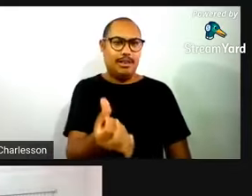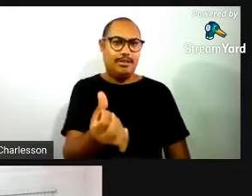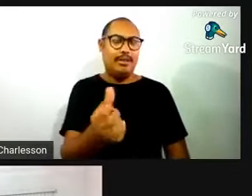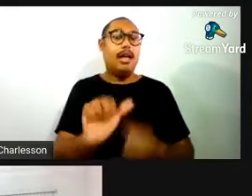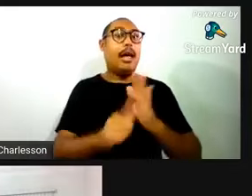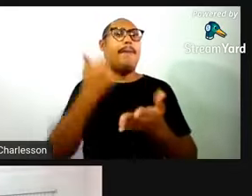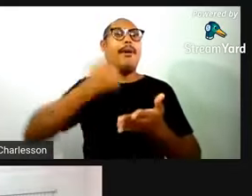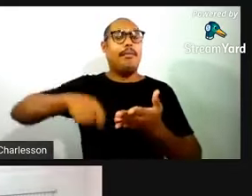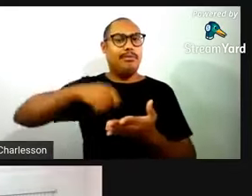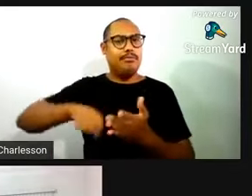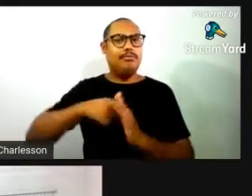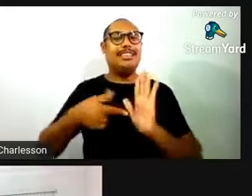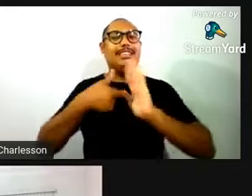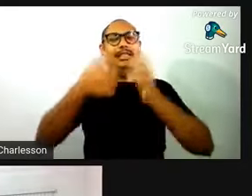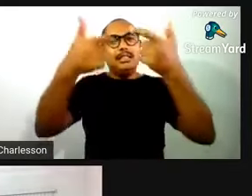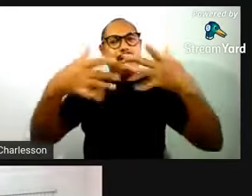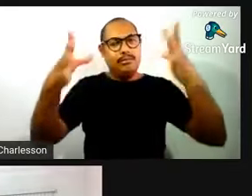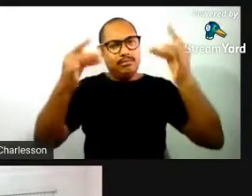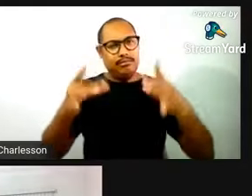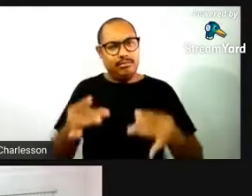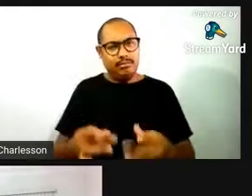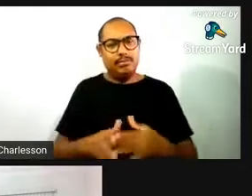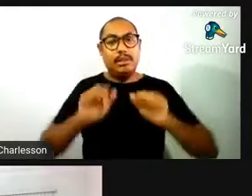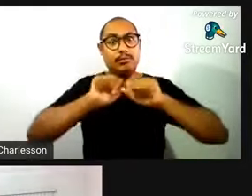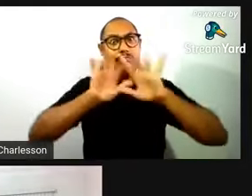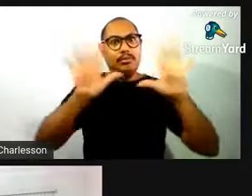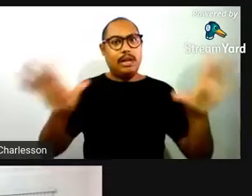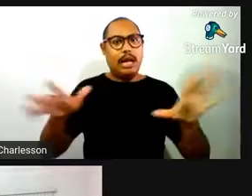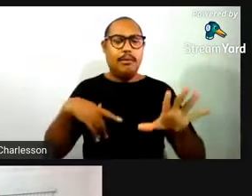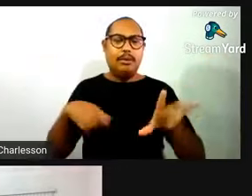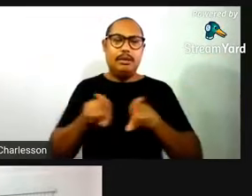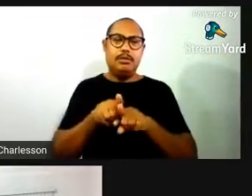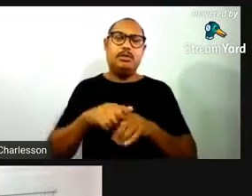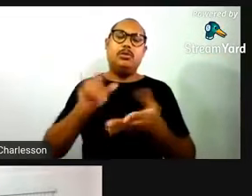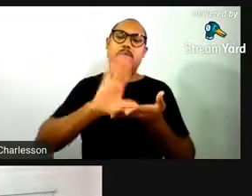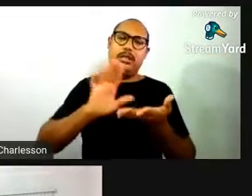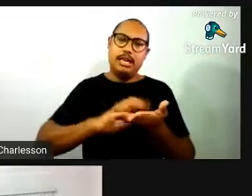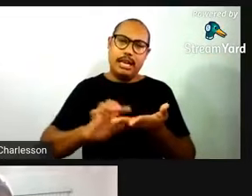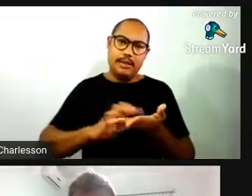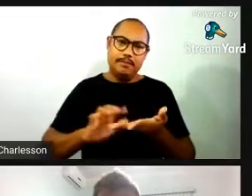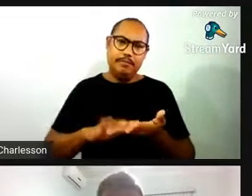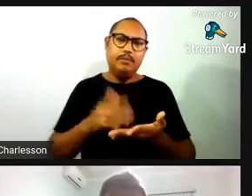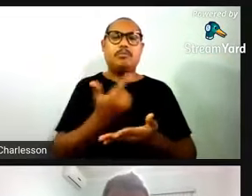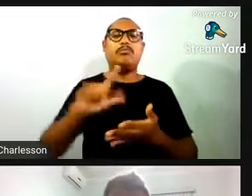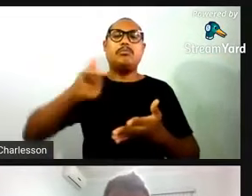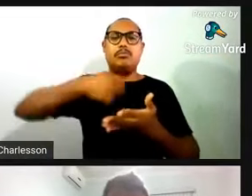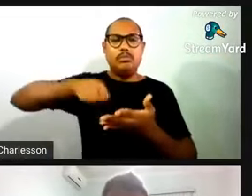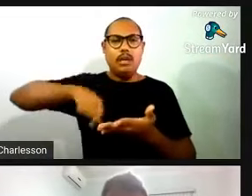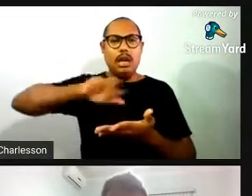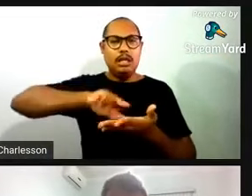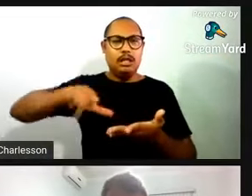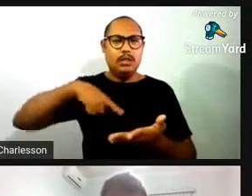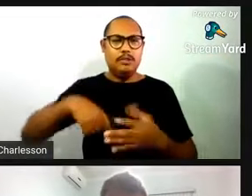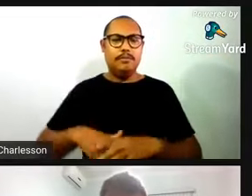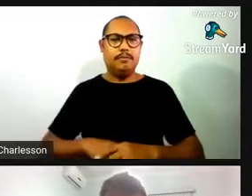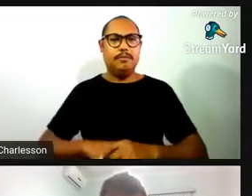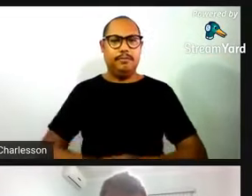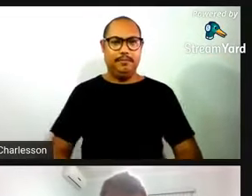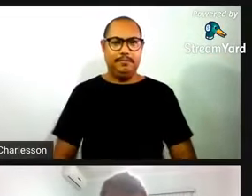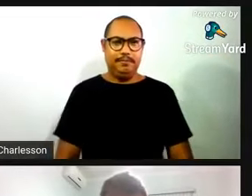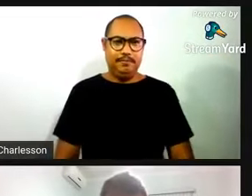obra que tratou da questão cigana de forma mais ampla. Depois vieram outras obras do José